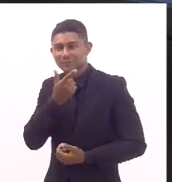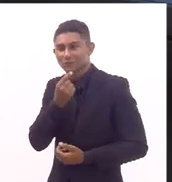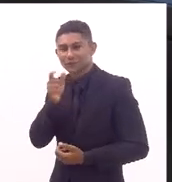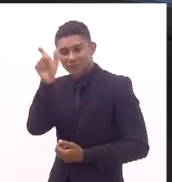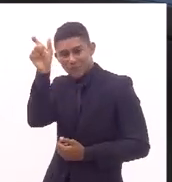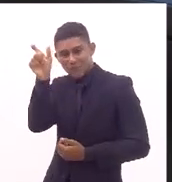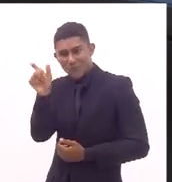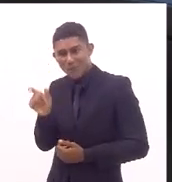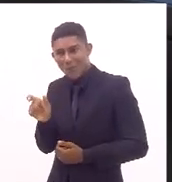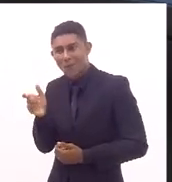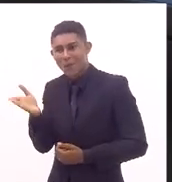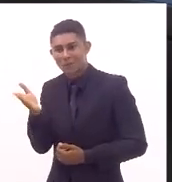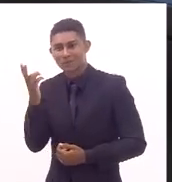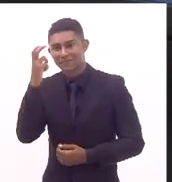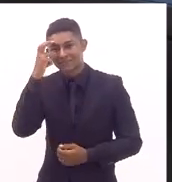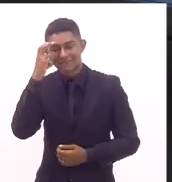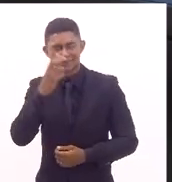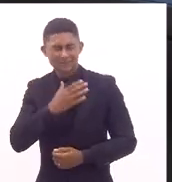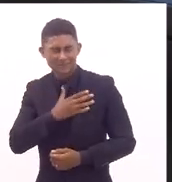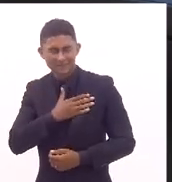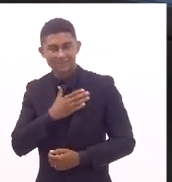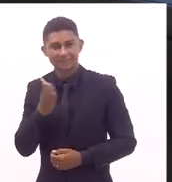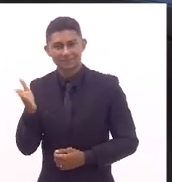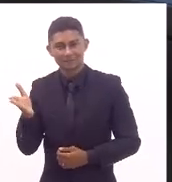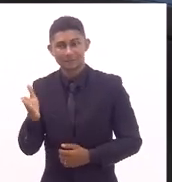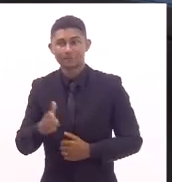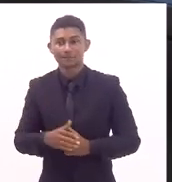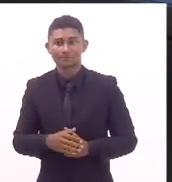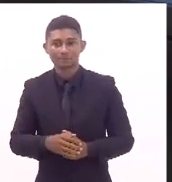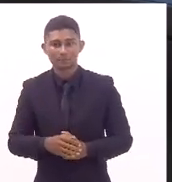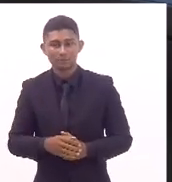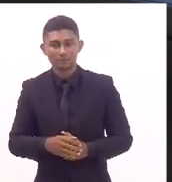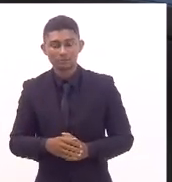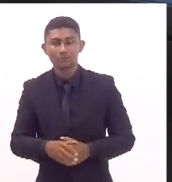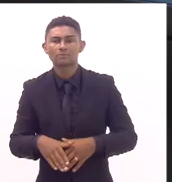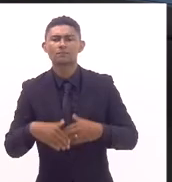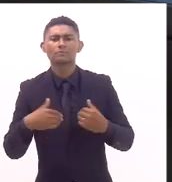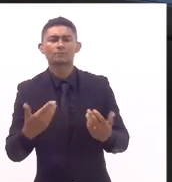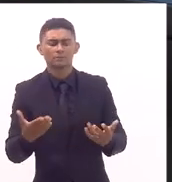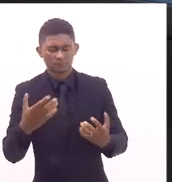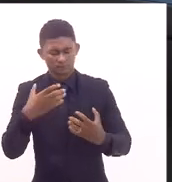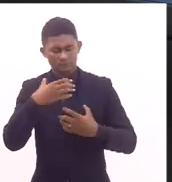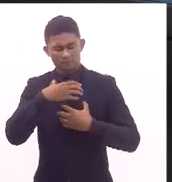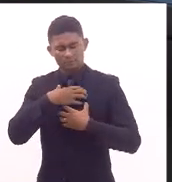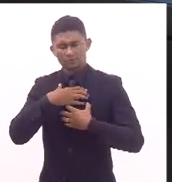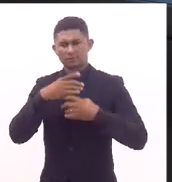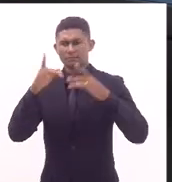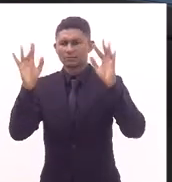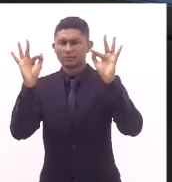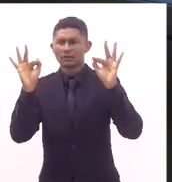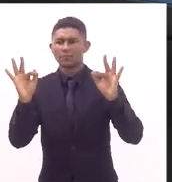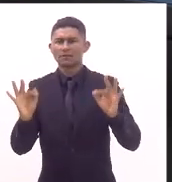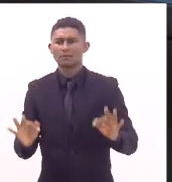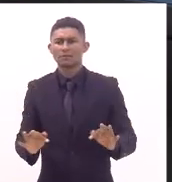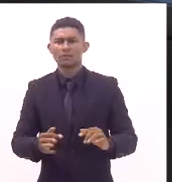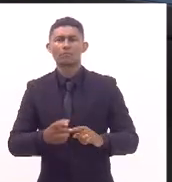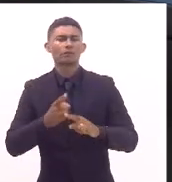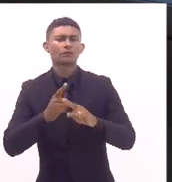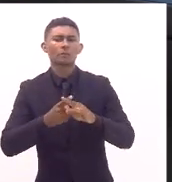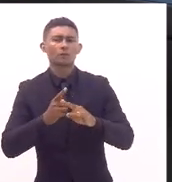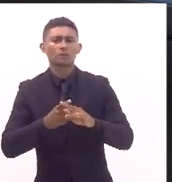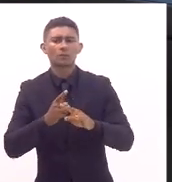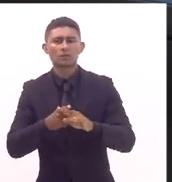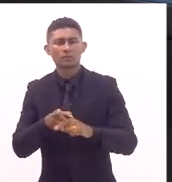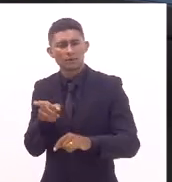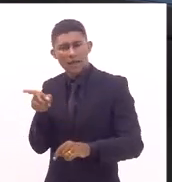cultura me fez muito feliz porque de todas as